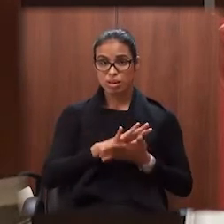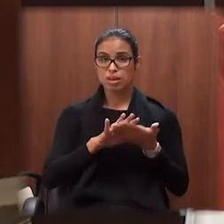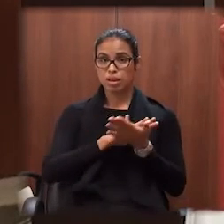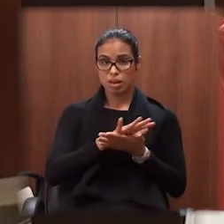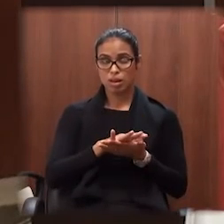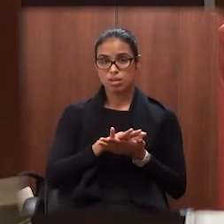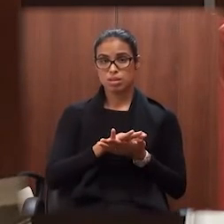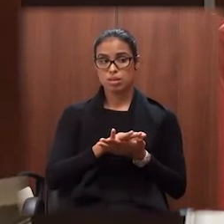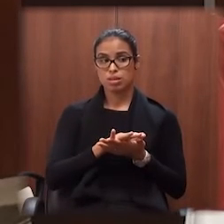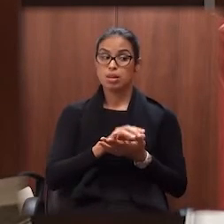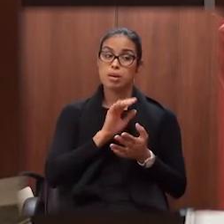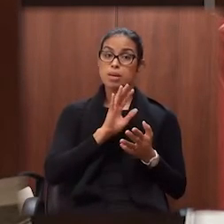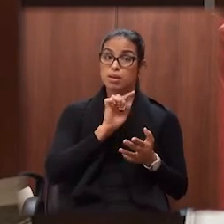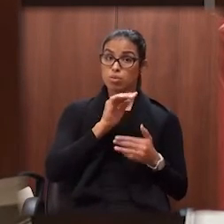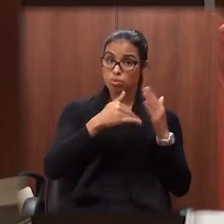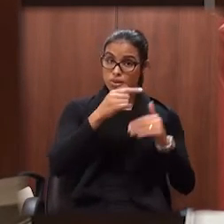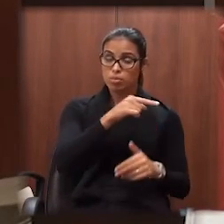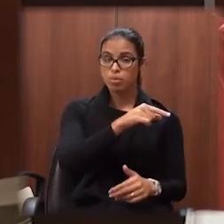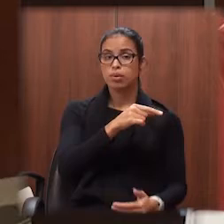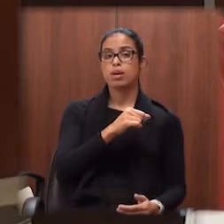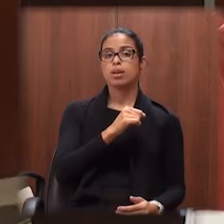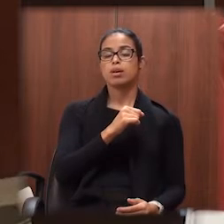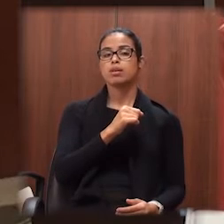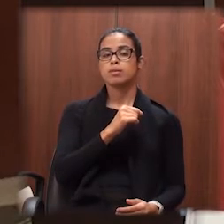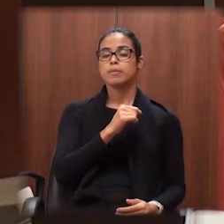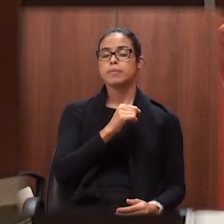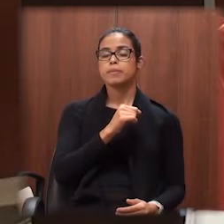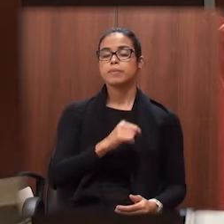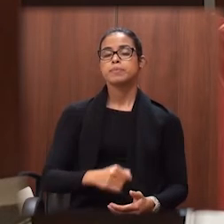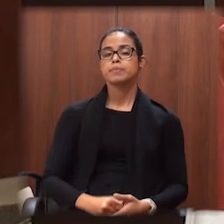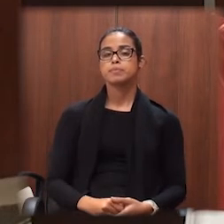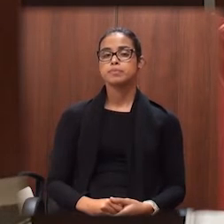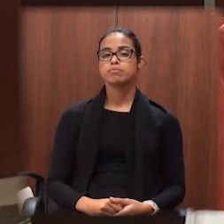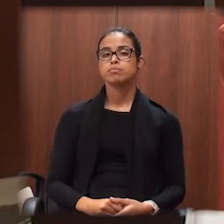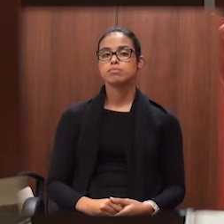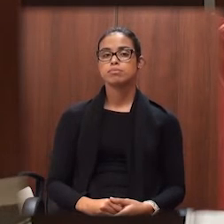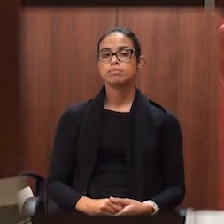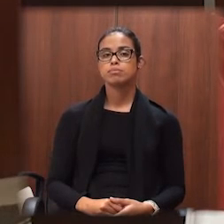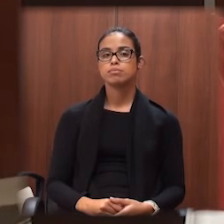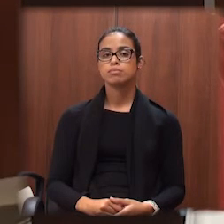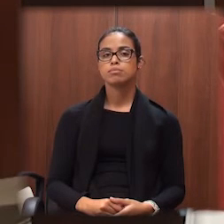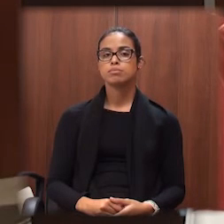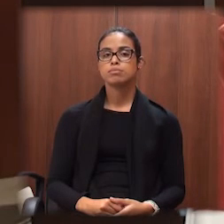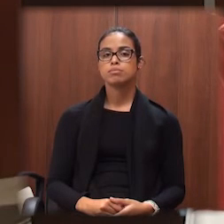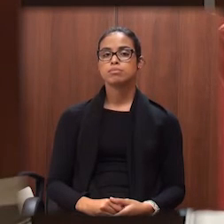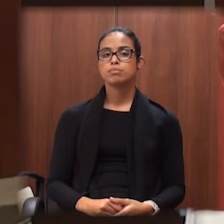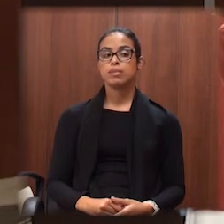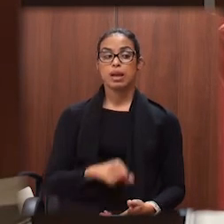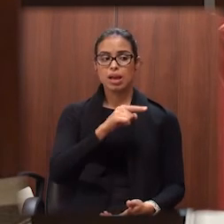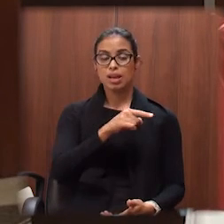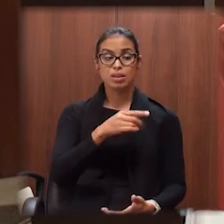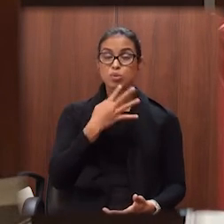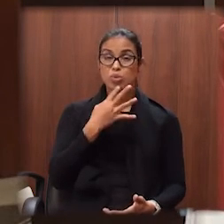e que responde aqui, que não tem sequer a concepção, o